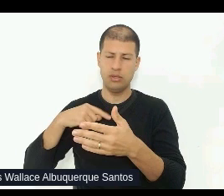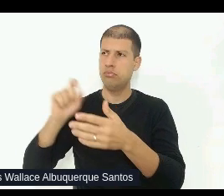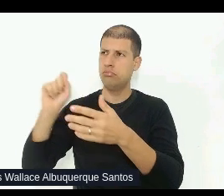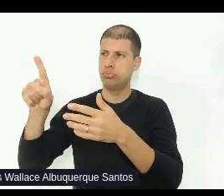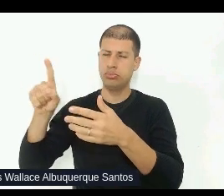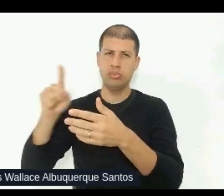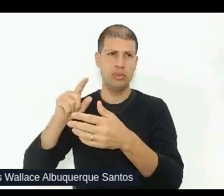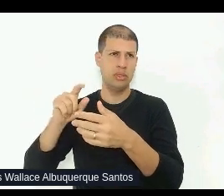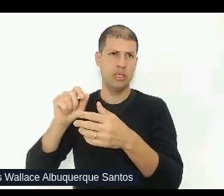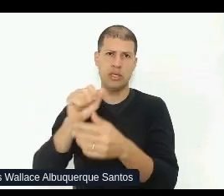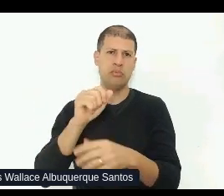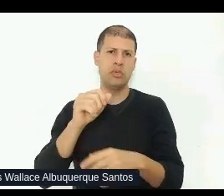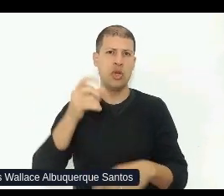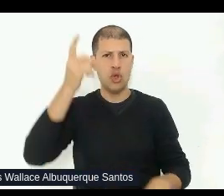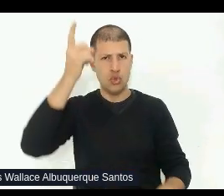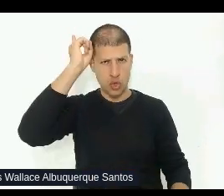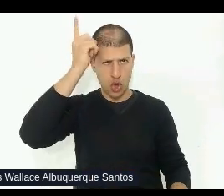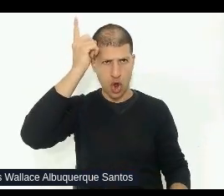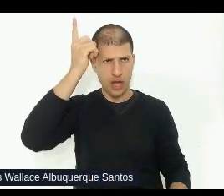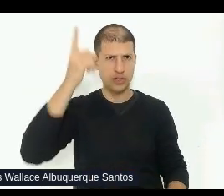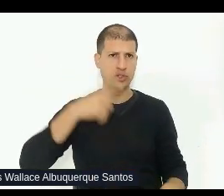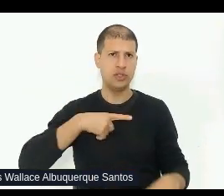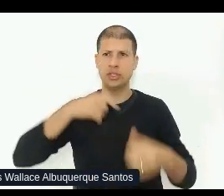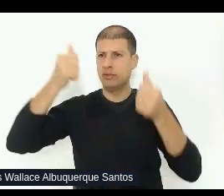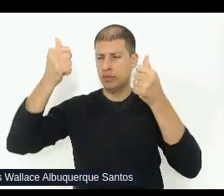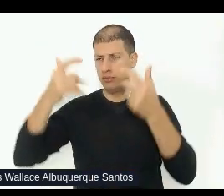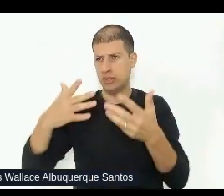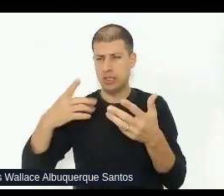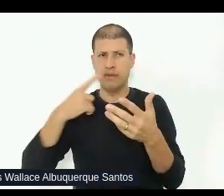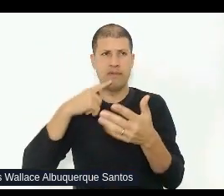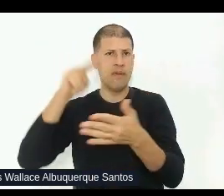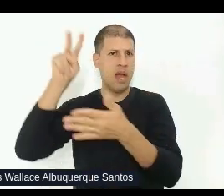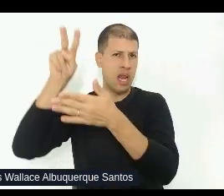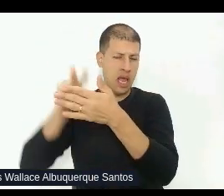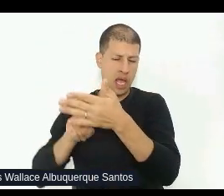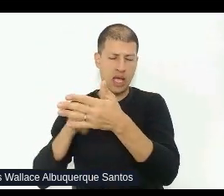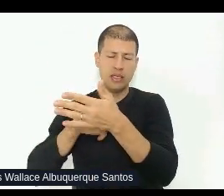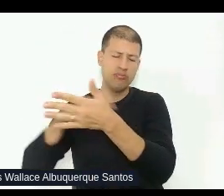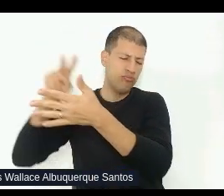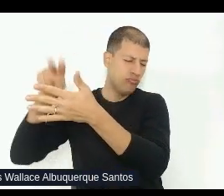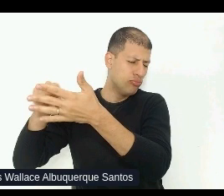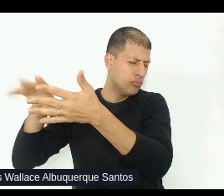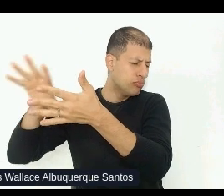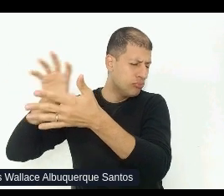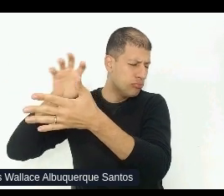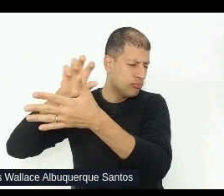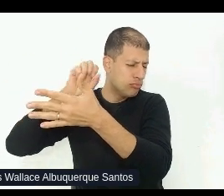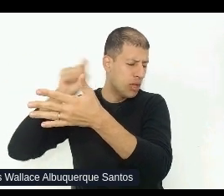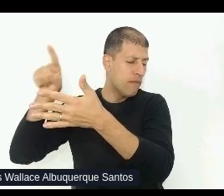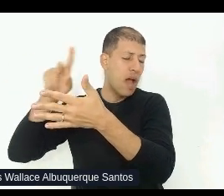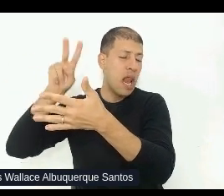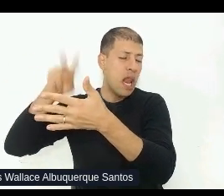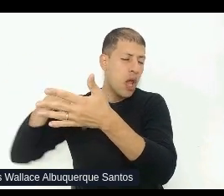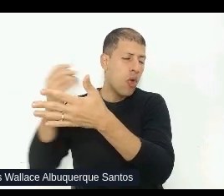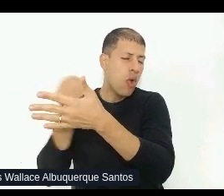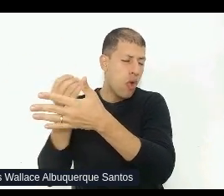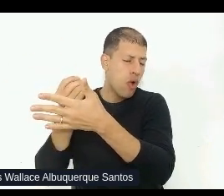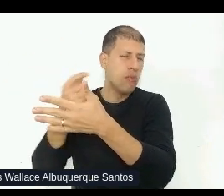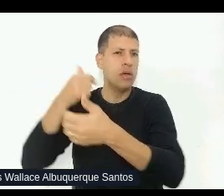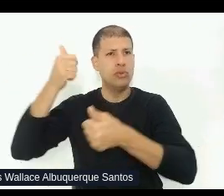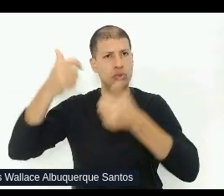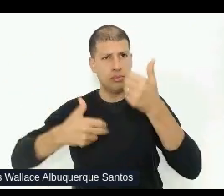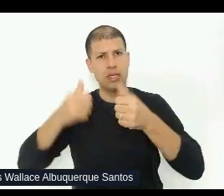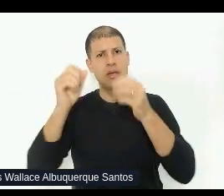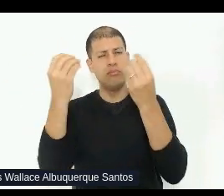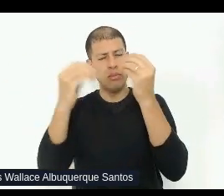do Android, que é o VoiceOver, vai fazer a leitura desse componente de título. Então, ali eu também tenho o que é mais